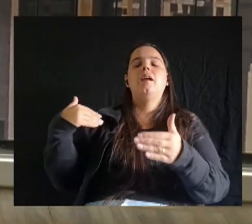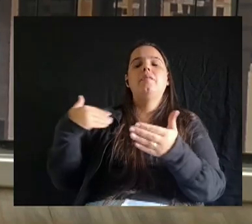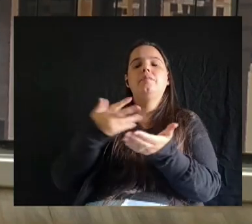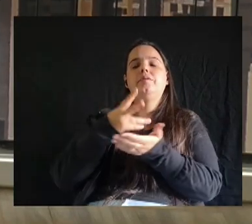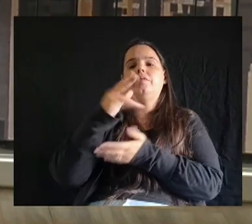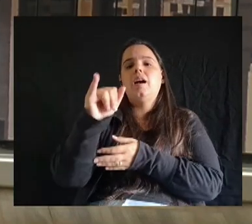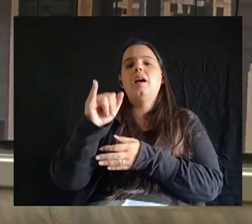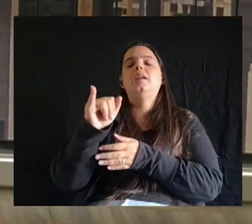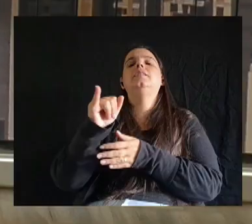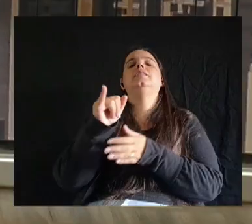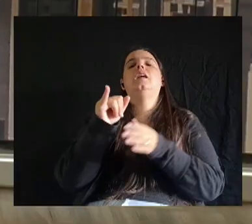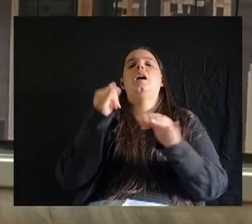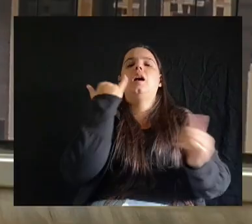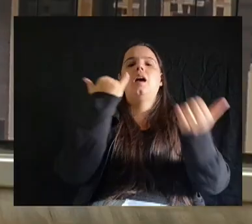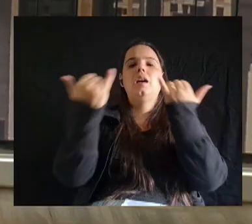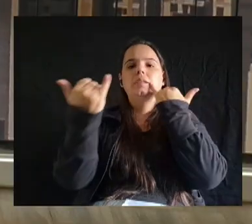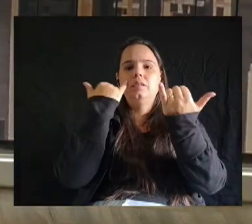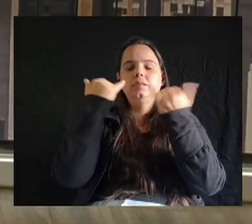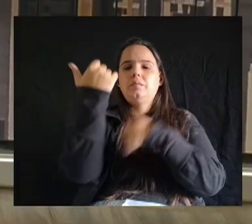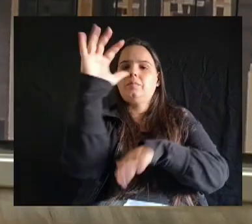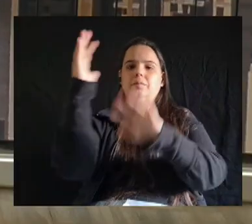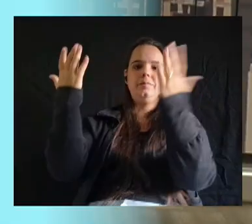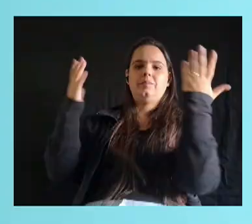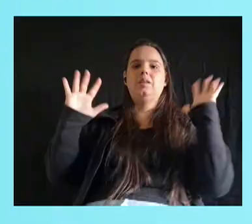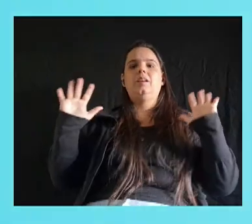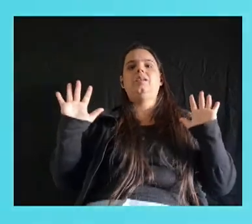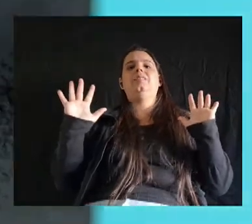curiosidades sobre o meio ambiente. Até o próximo Giro Ambiental.